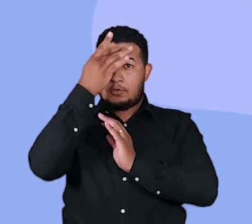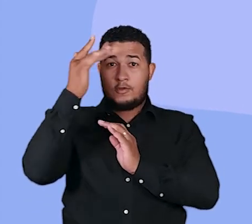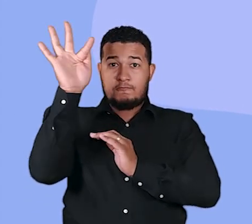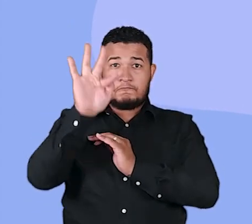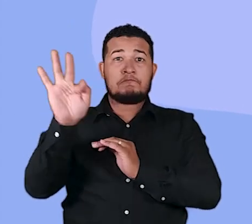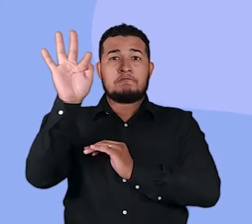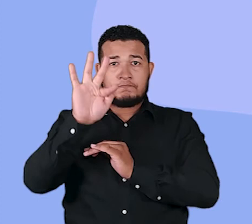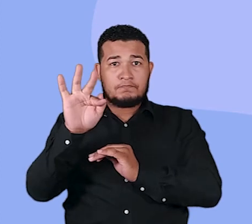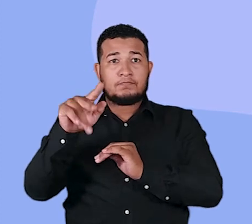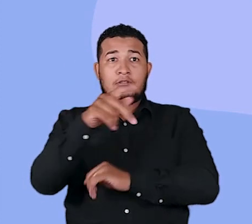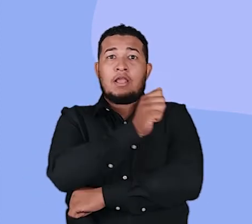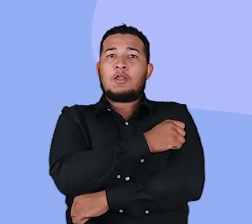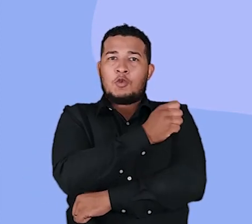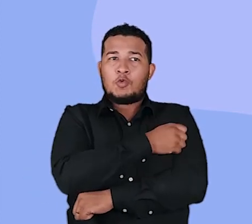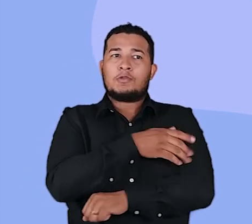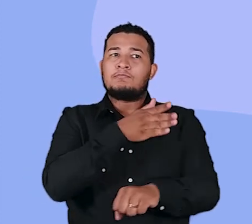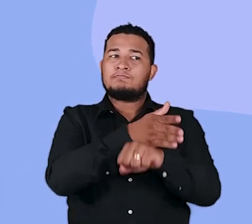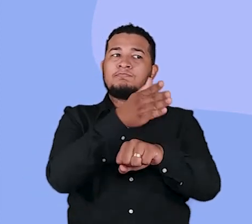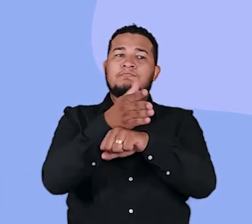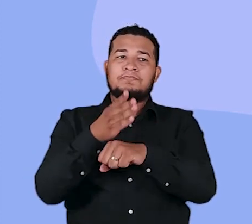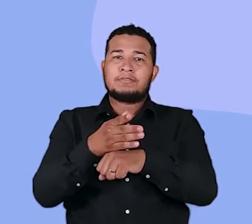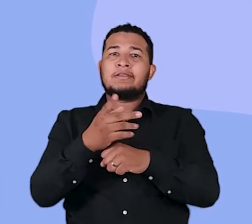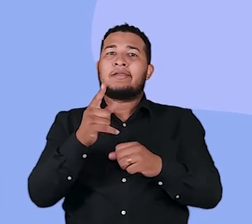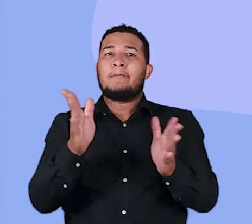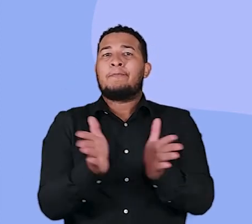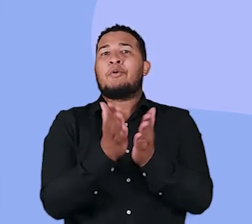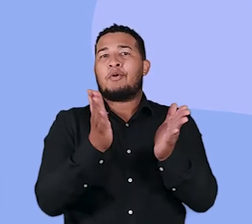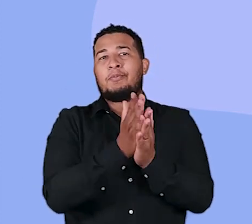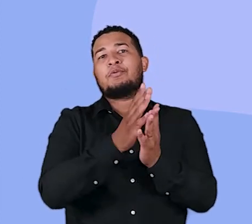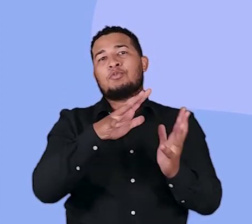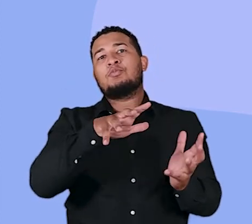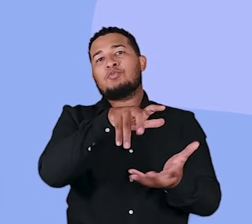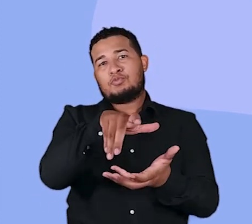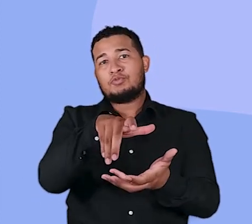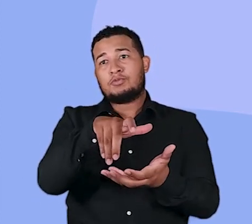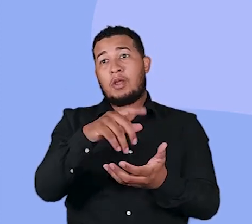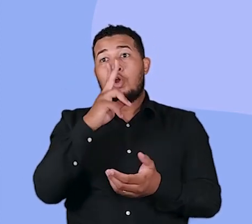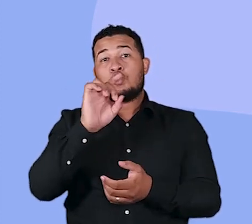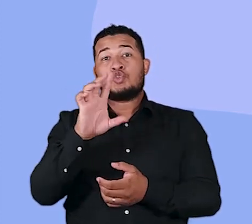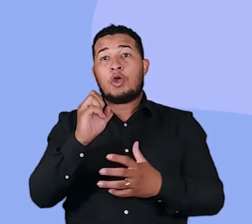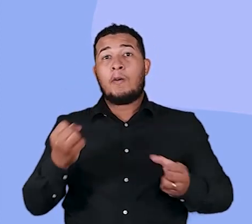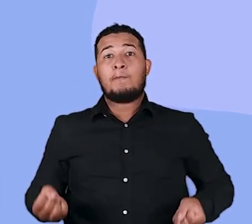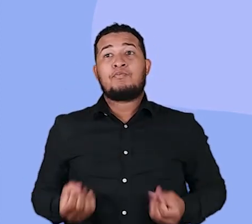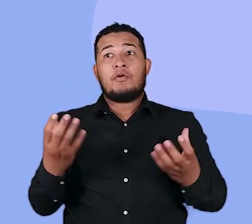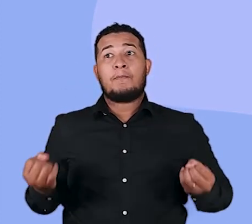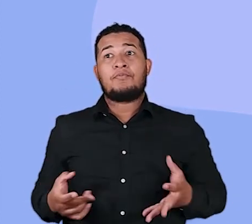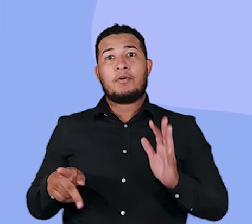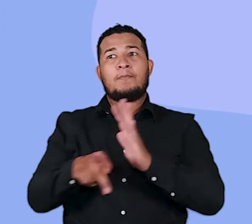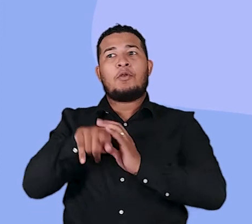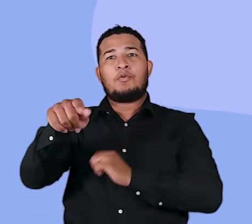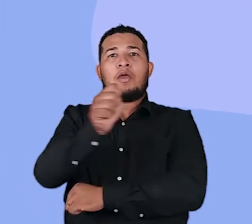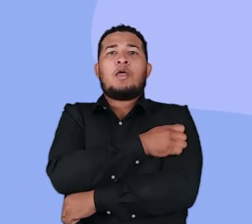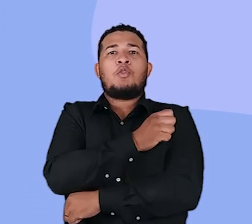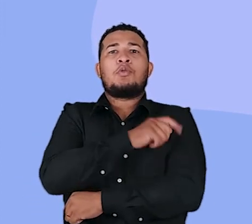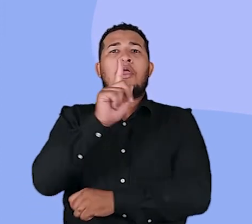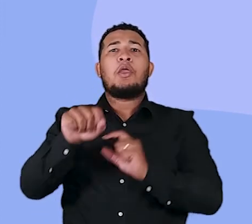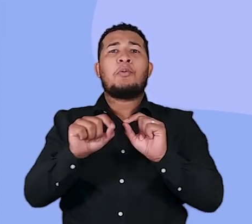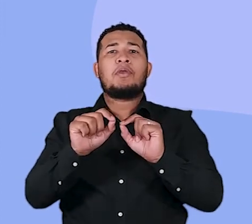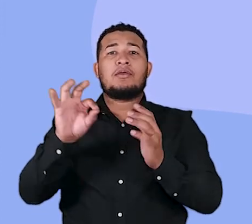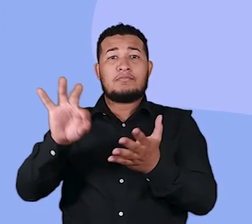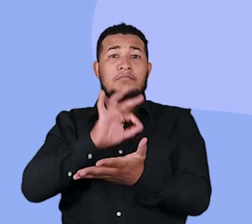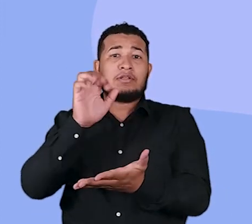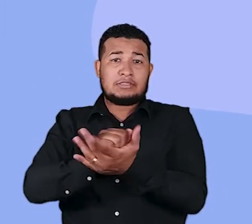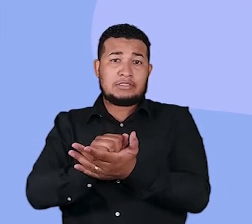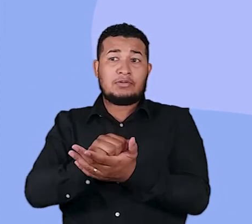superior dos estudantes das regiões menos desenvolvidas do mundo. Os únicos gastos para os alunos são